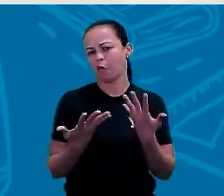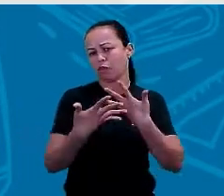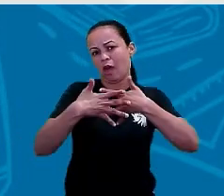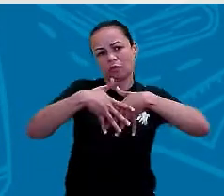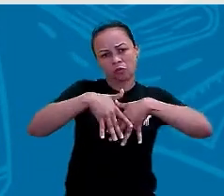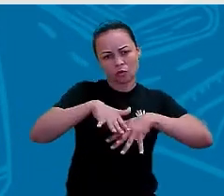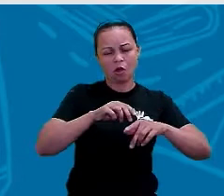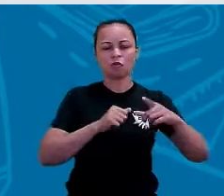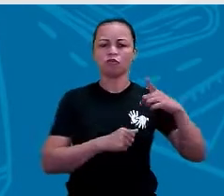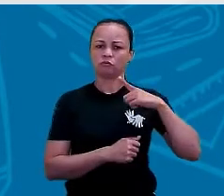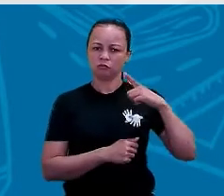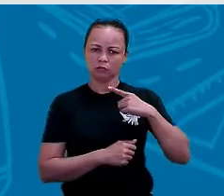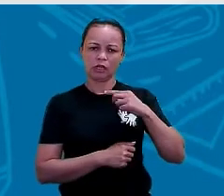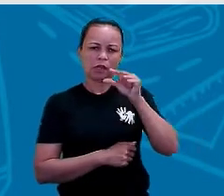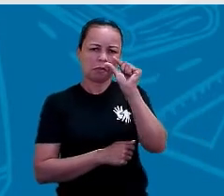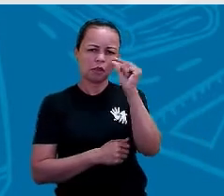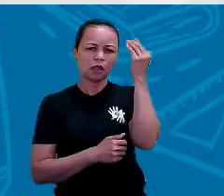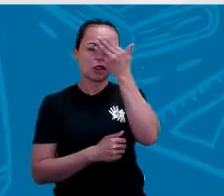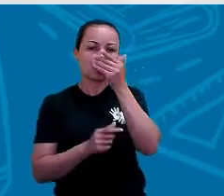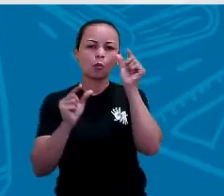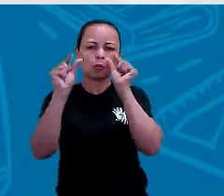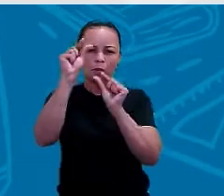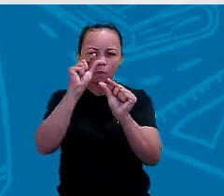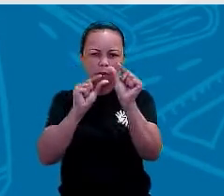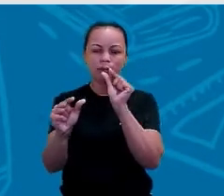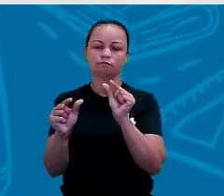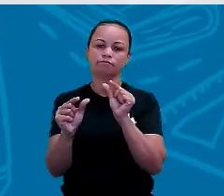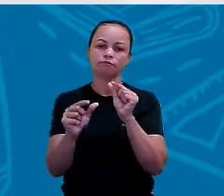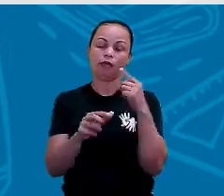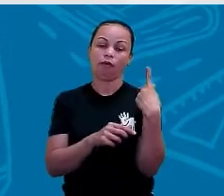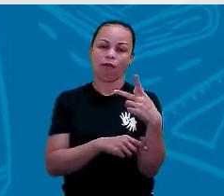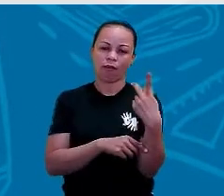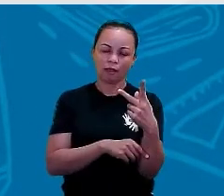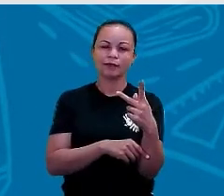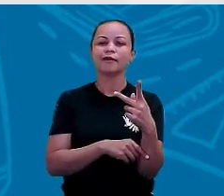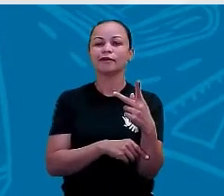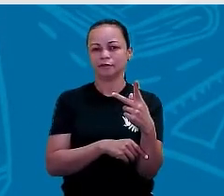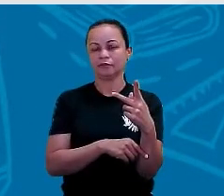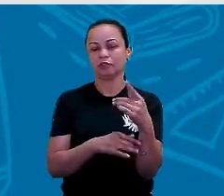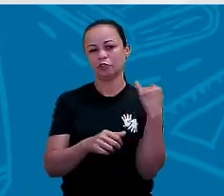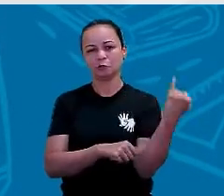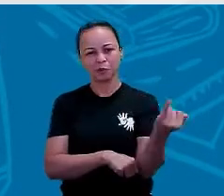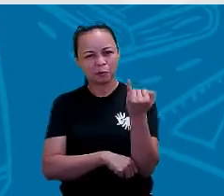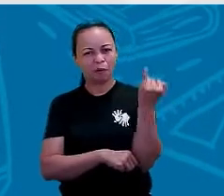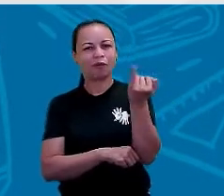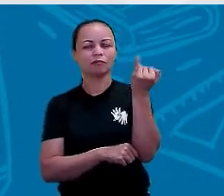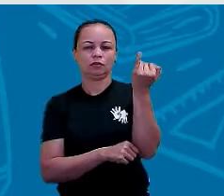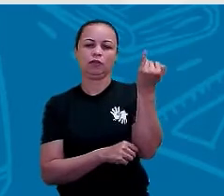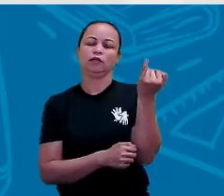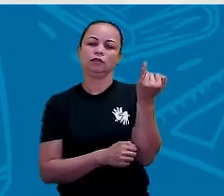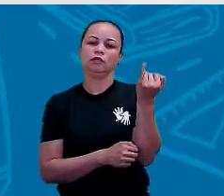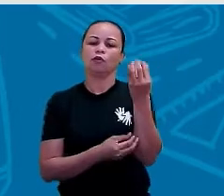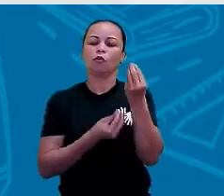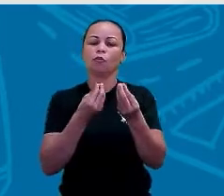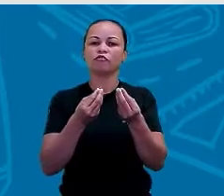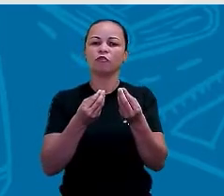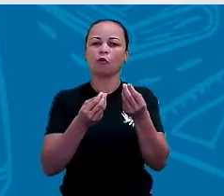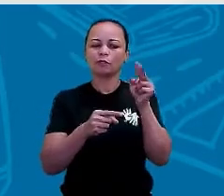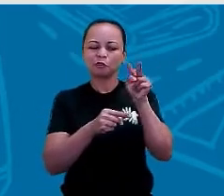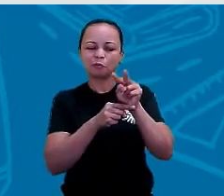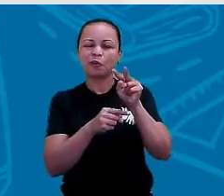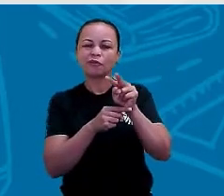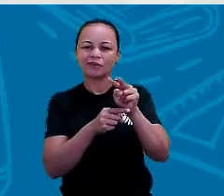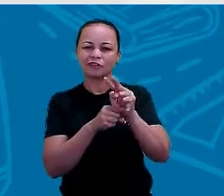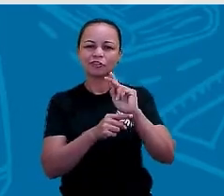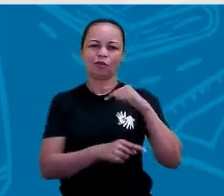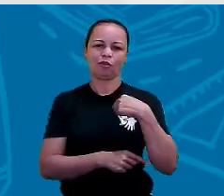existir micro-organismos, tá certo? E esses micro-organismos, eles são importantes como forma de defesa do